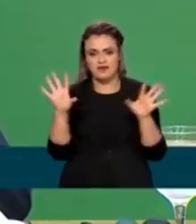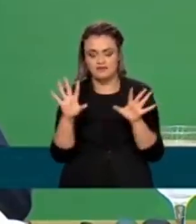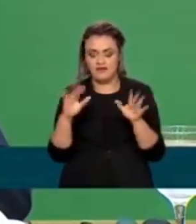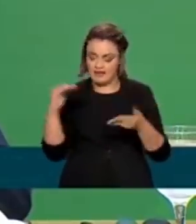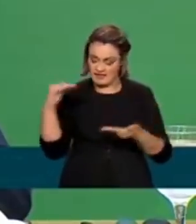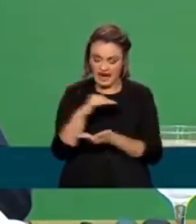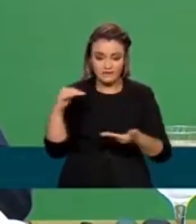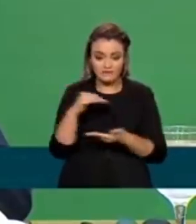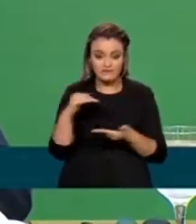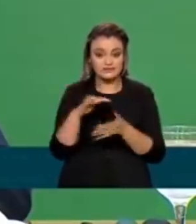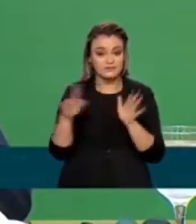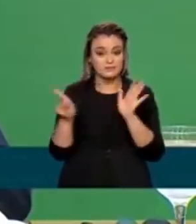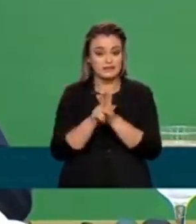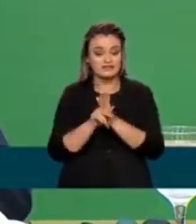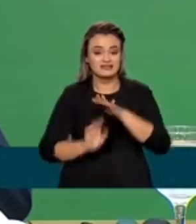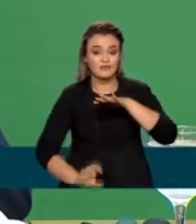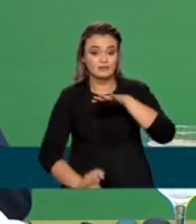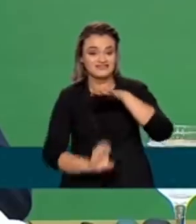agência de Estado